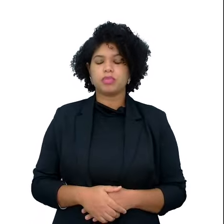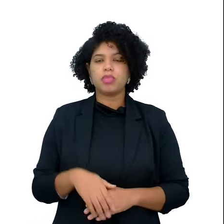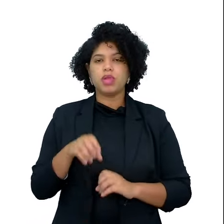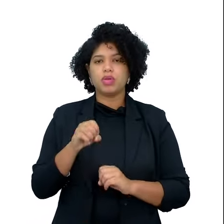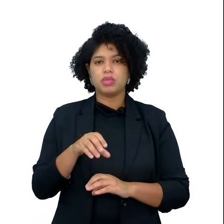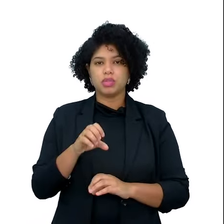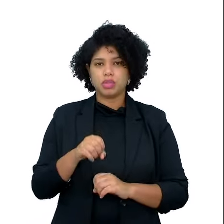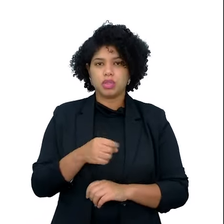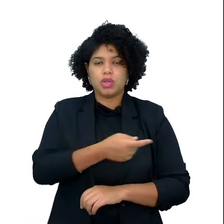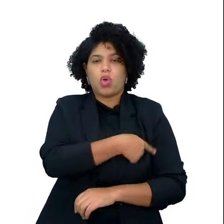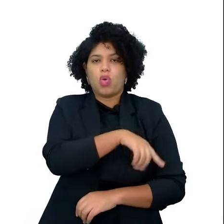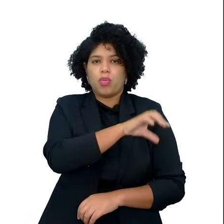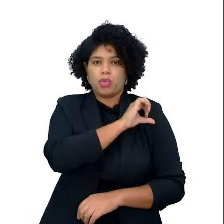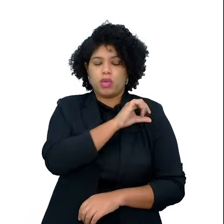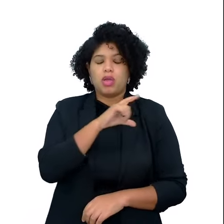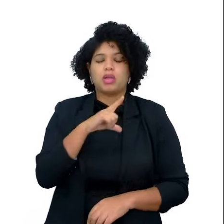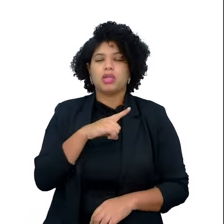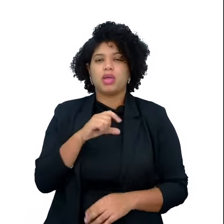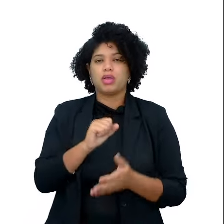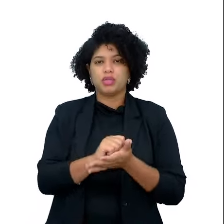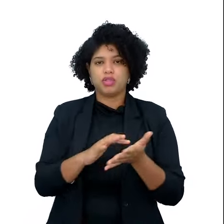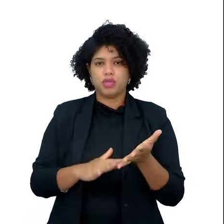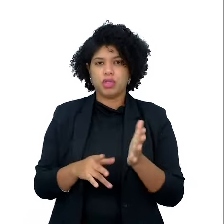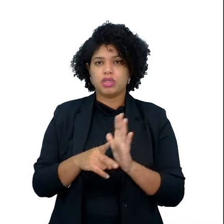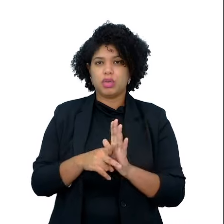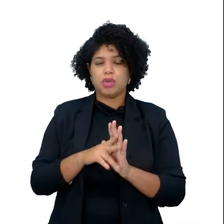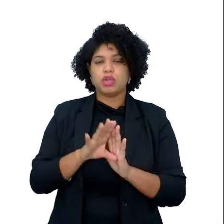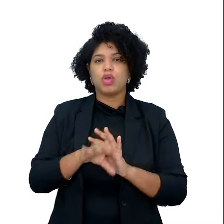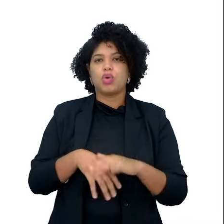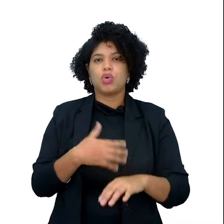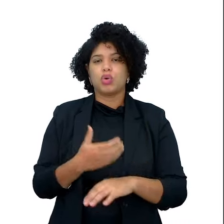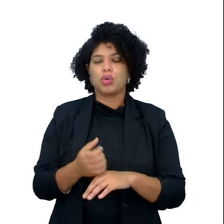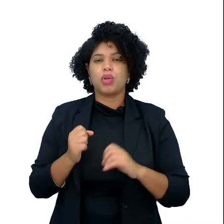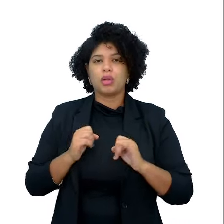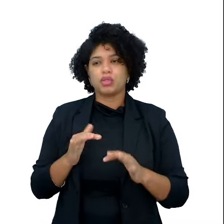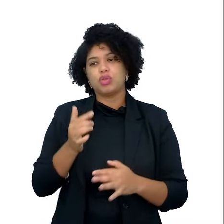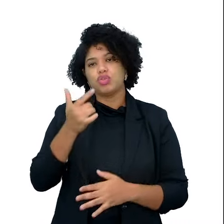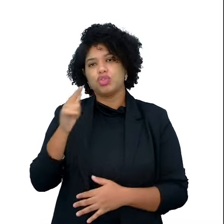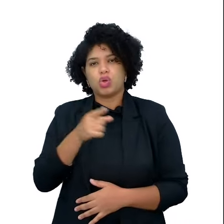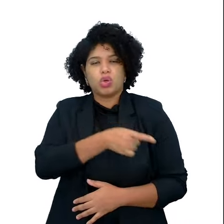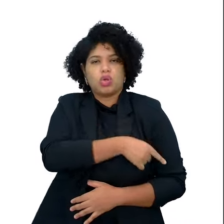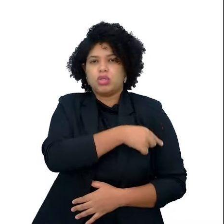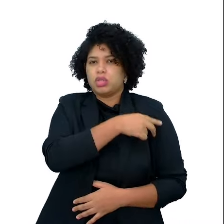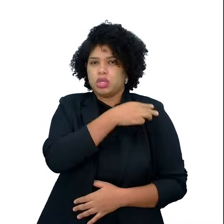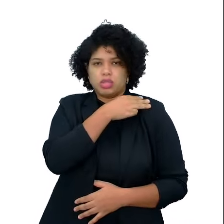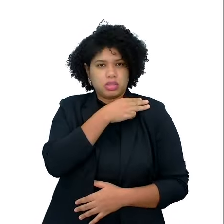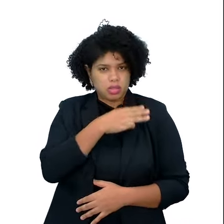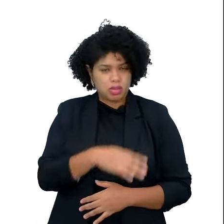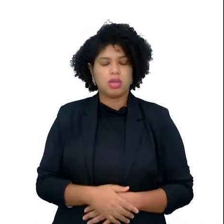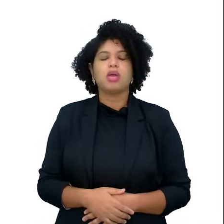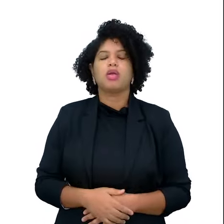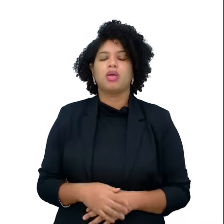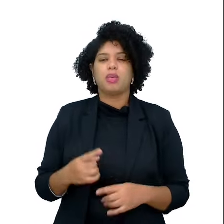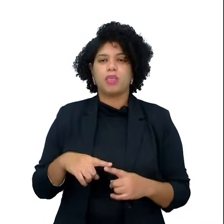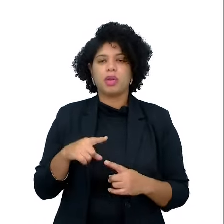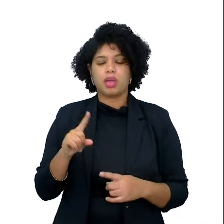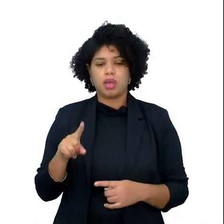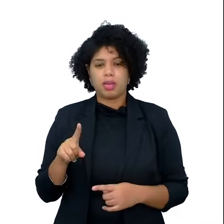também traz atividades do currículo em ação de outras séries, já que a gente está falando no currículo em